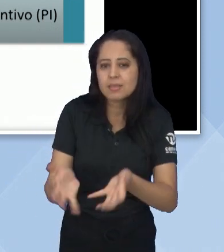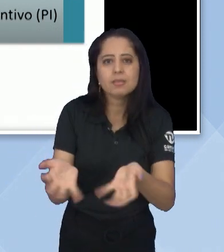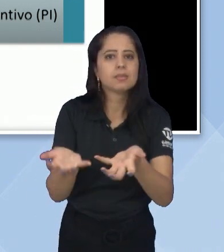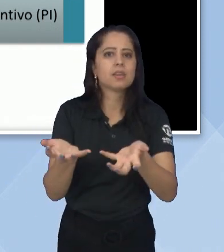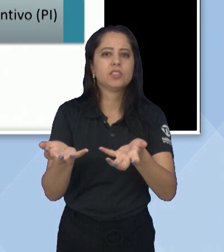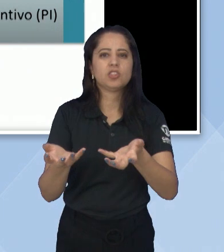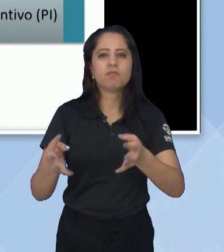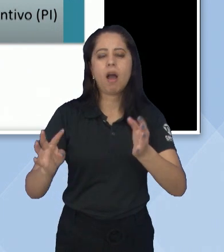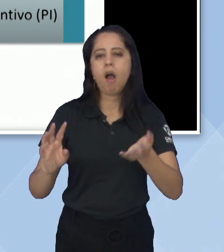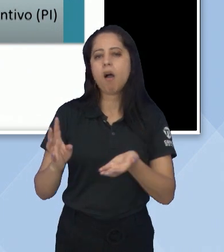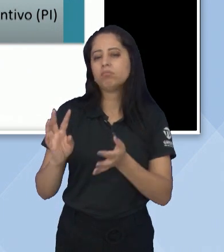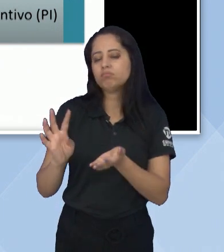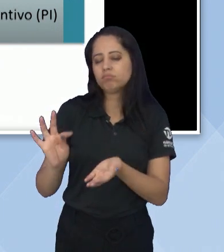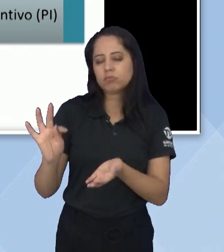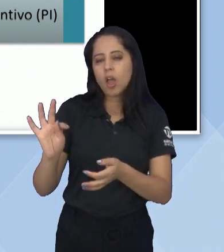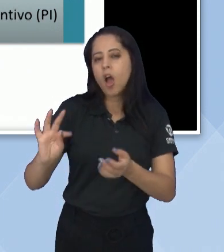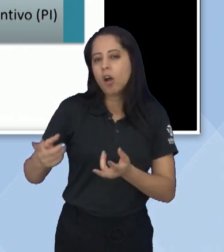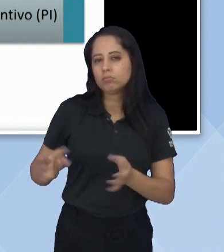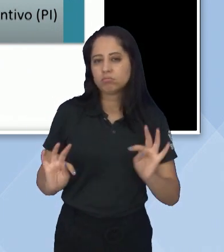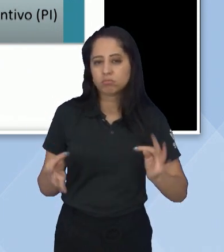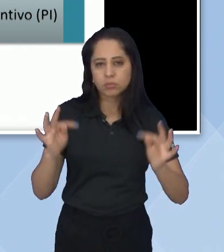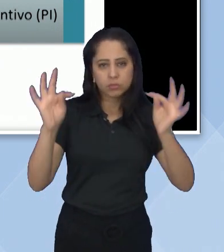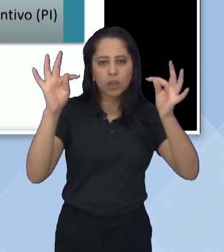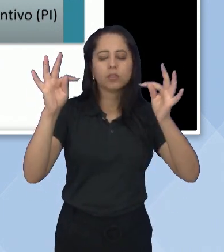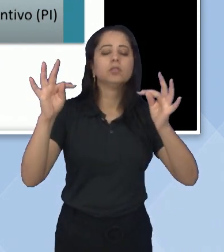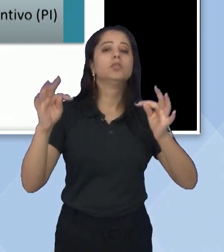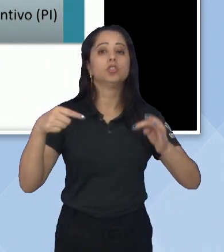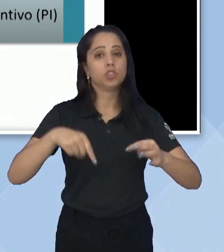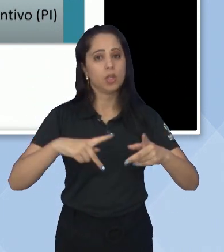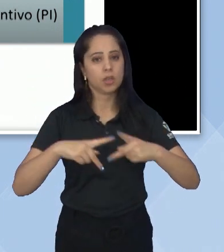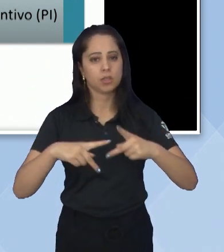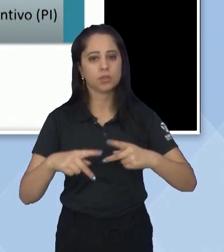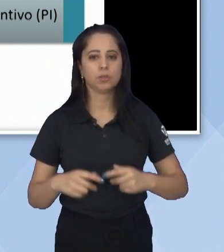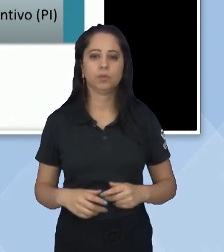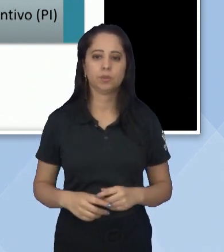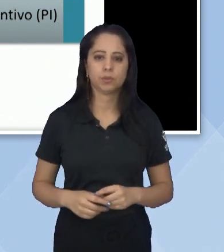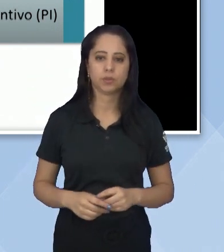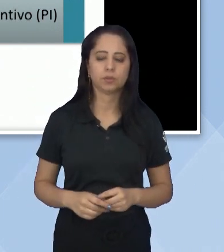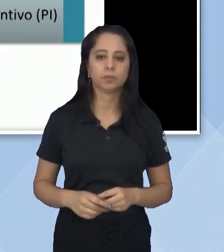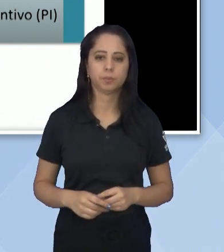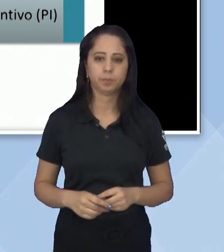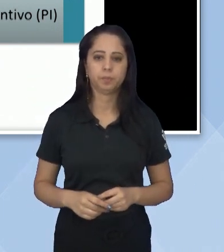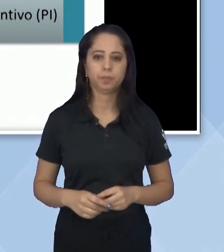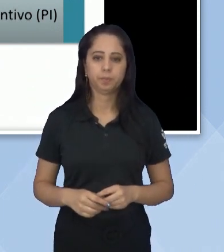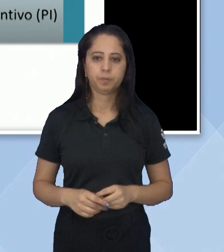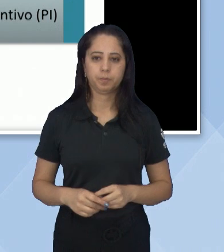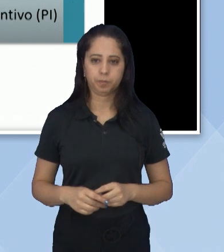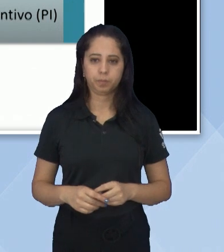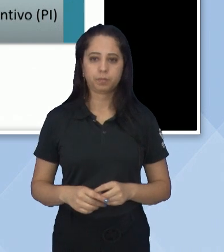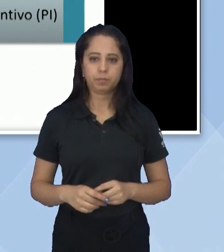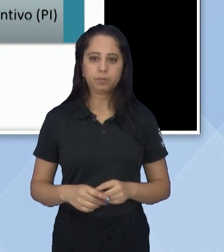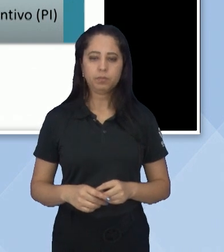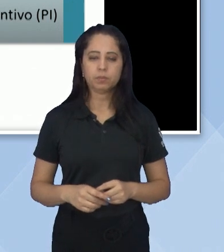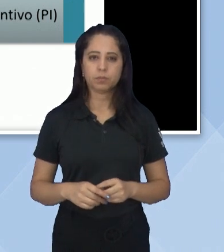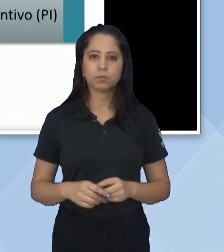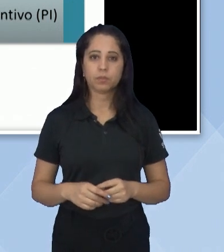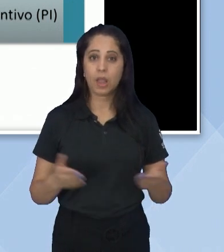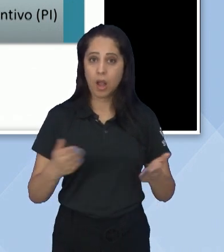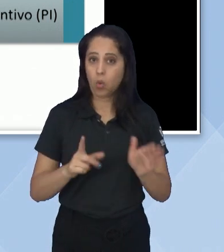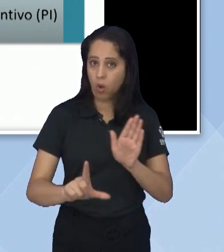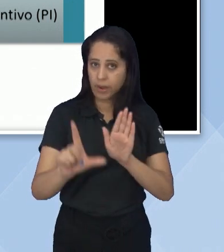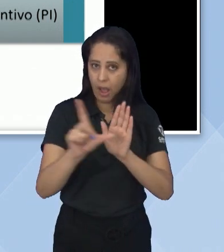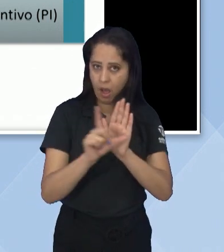novas tecnologias nas novas edificações da cidade e uma medida que nós fizemos isso do código de indicações nós ampliamos